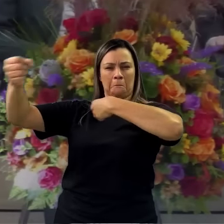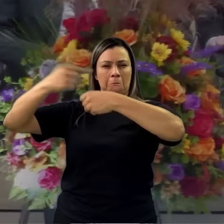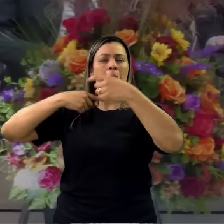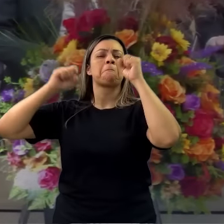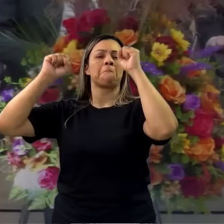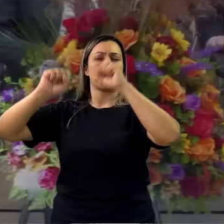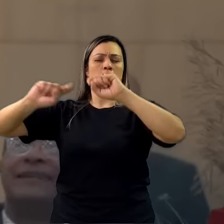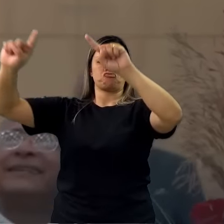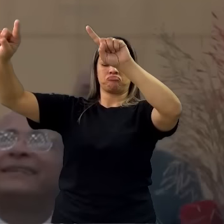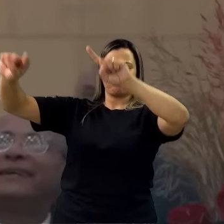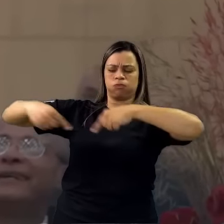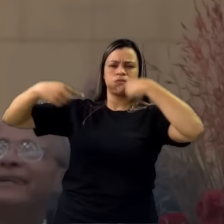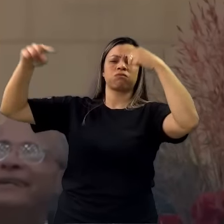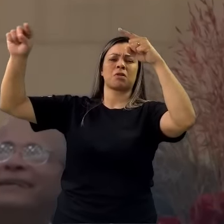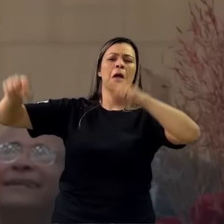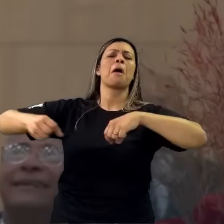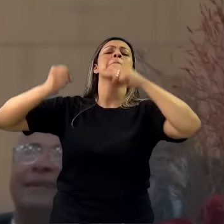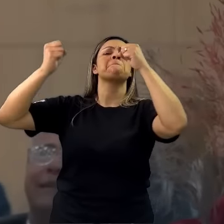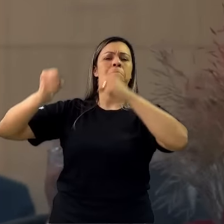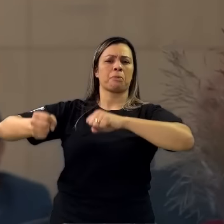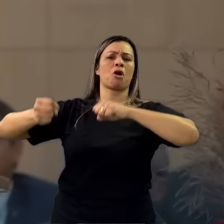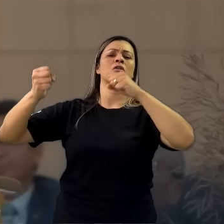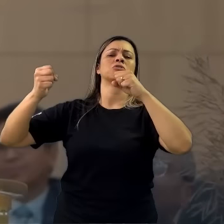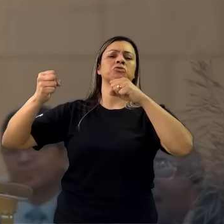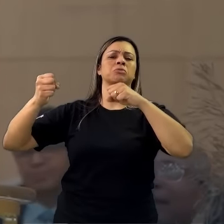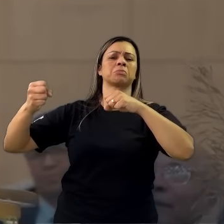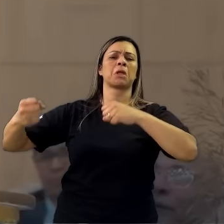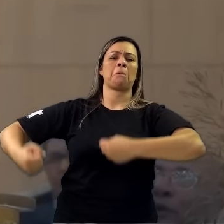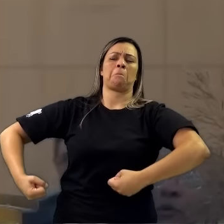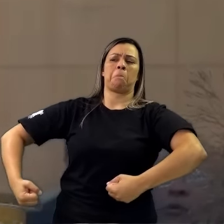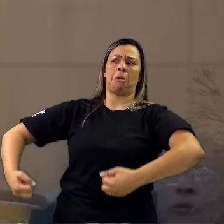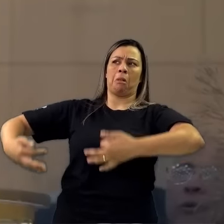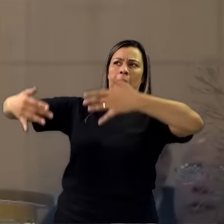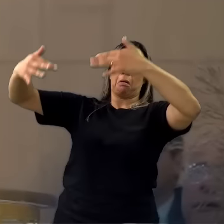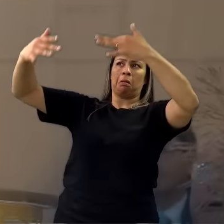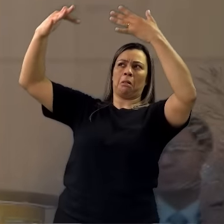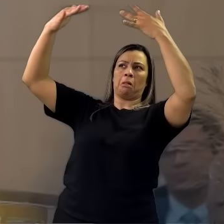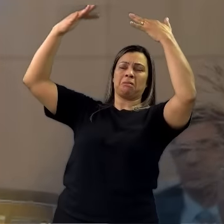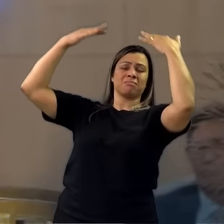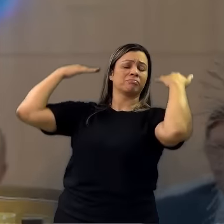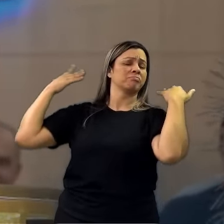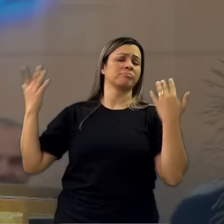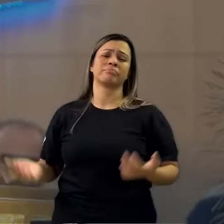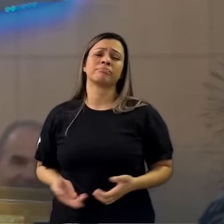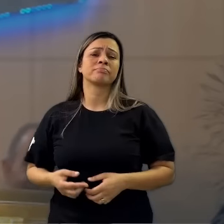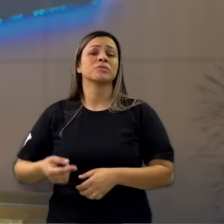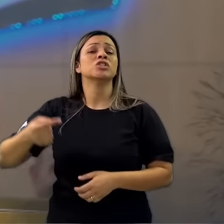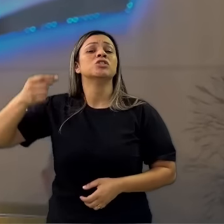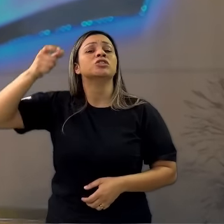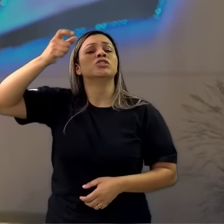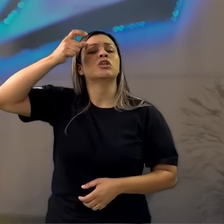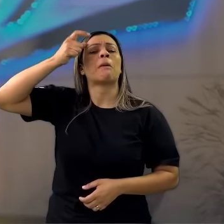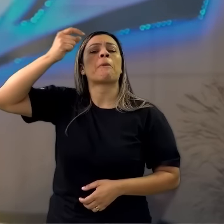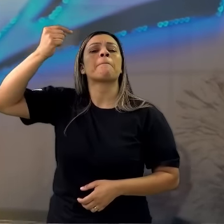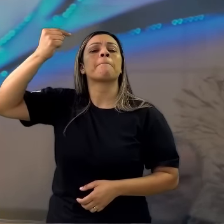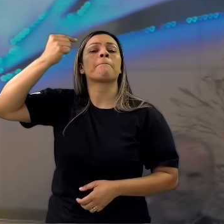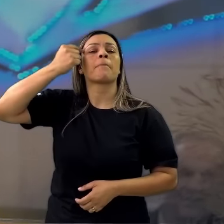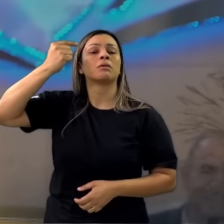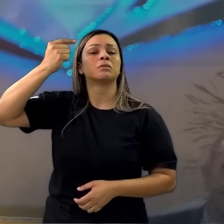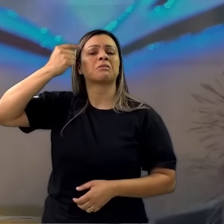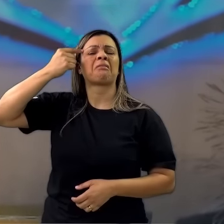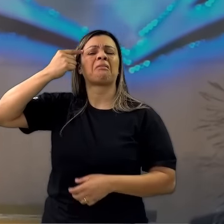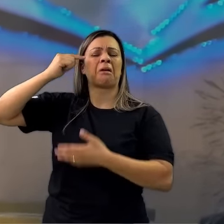o vento Pode soprar o barco balançar a onda chicotear prepara um glória o diabo pensa que mata Deus